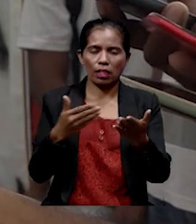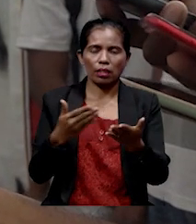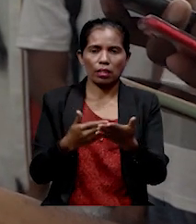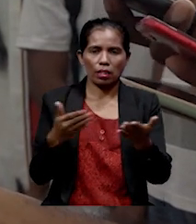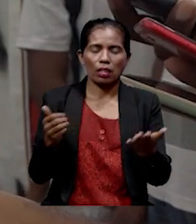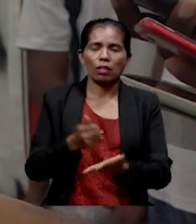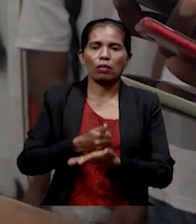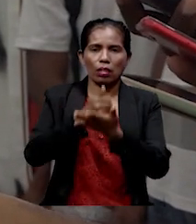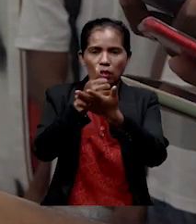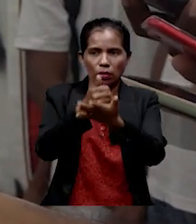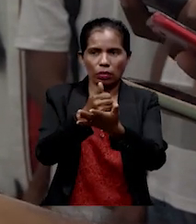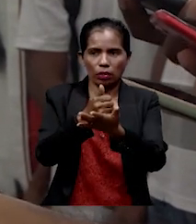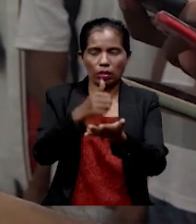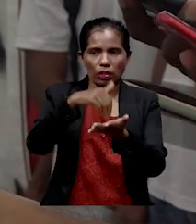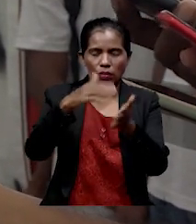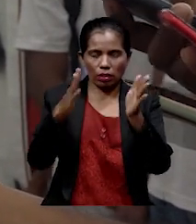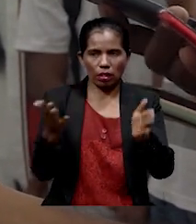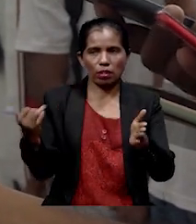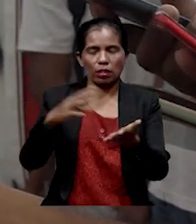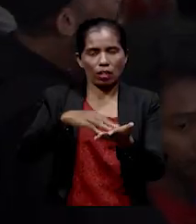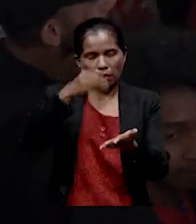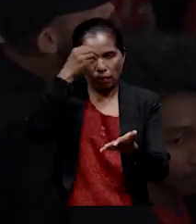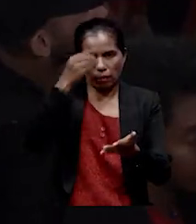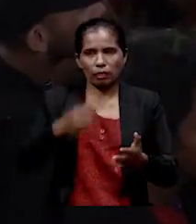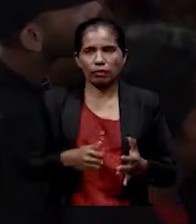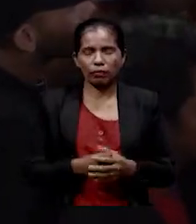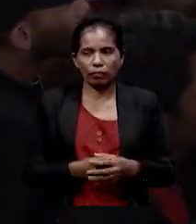completa a tu lori sustenta estudante se ne aprendizagem.